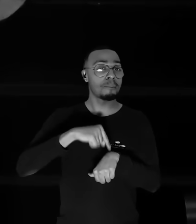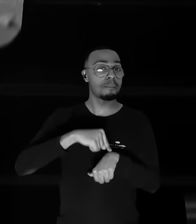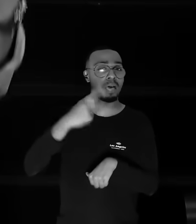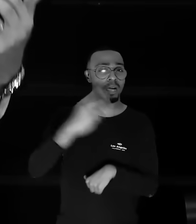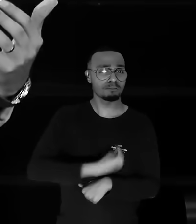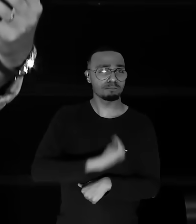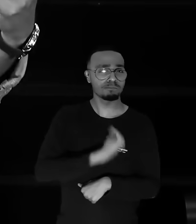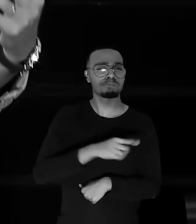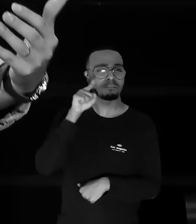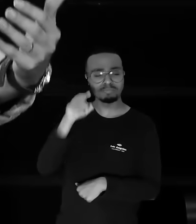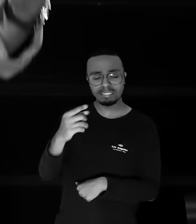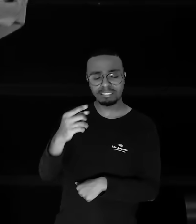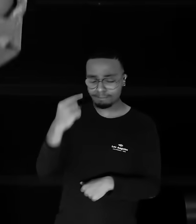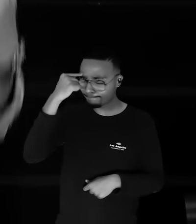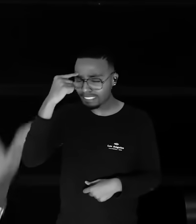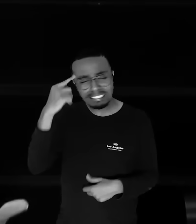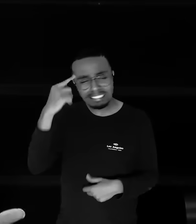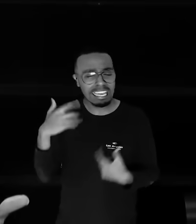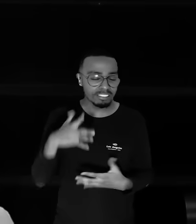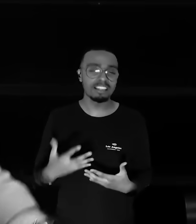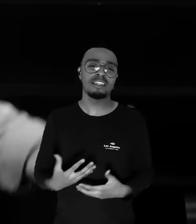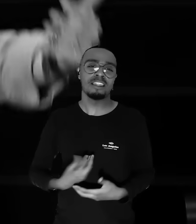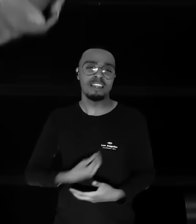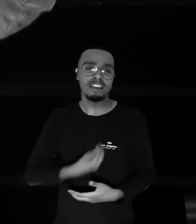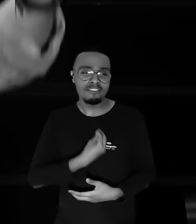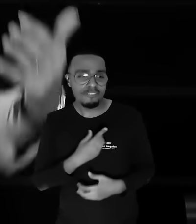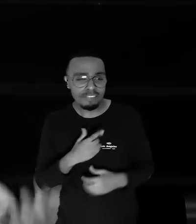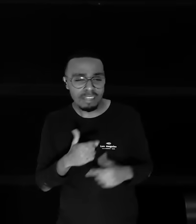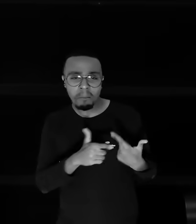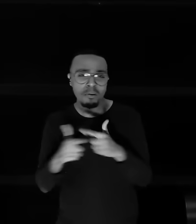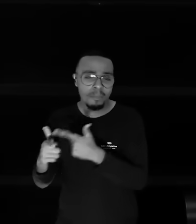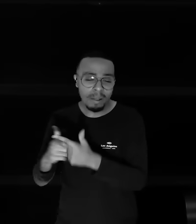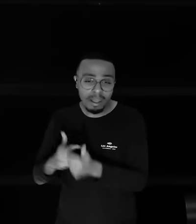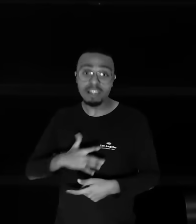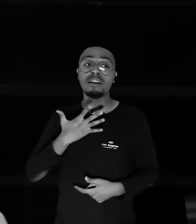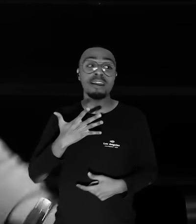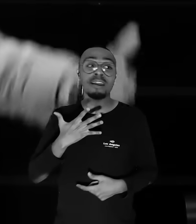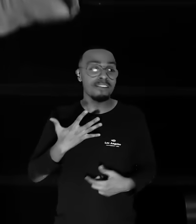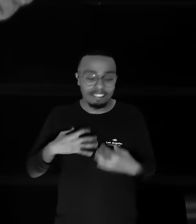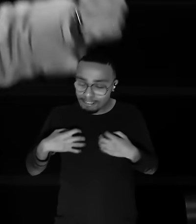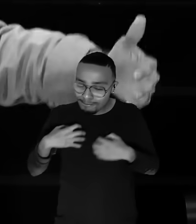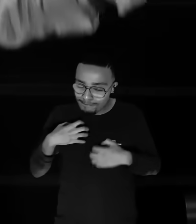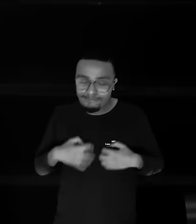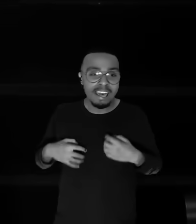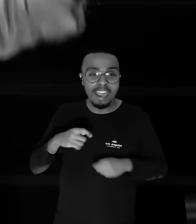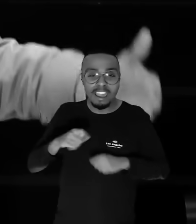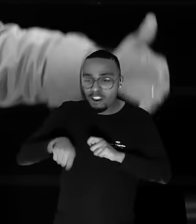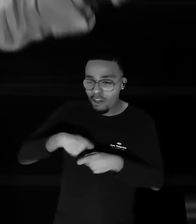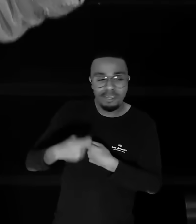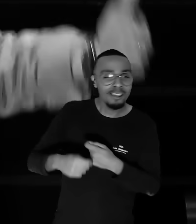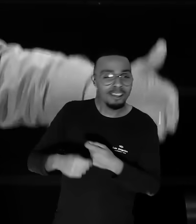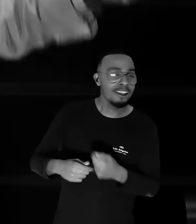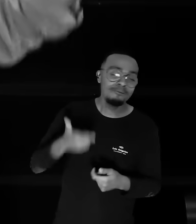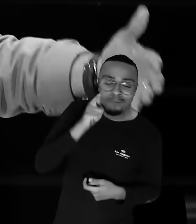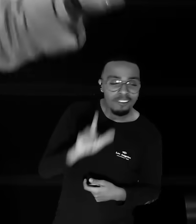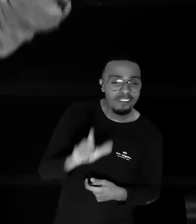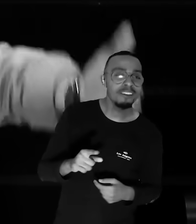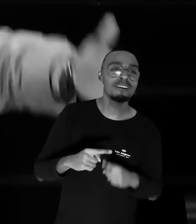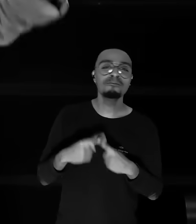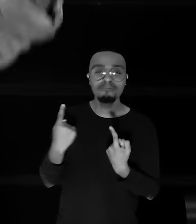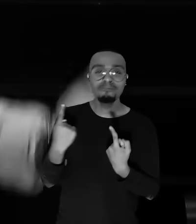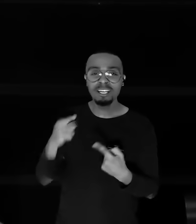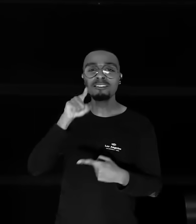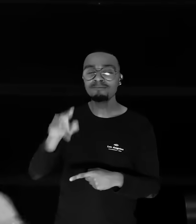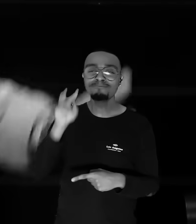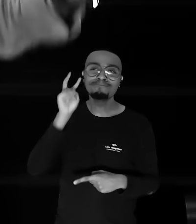Porque a tempestade é um inferno. Se você não carregar uma palavra, você vai pular do barco onde